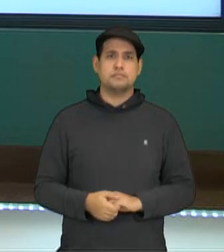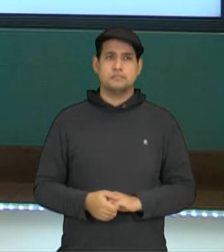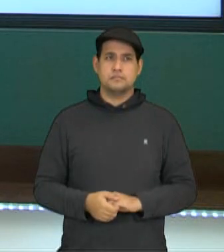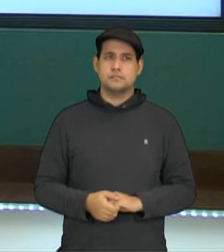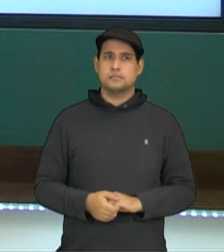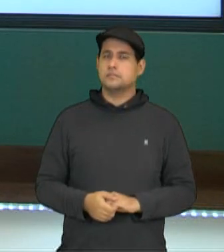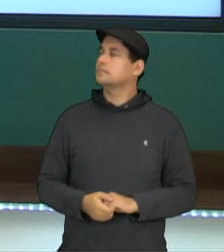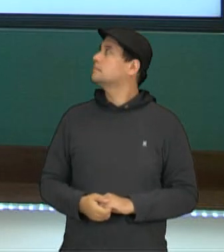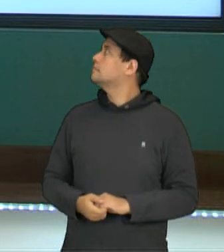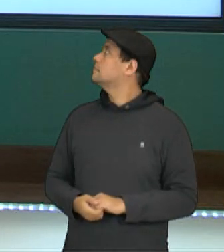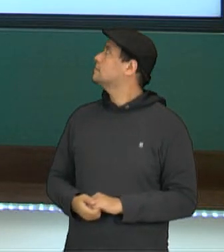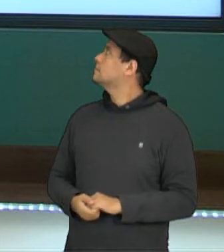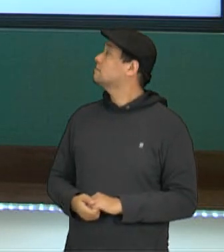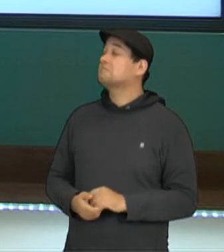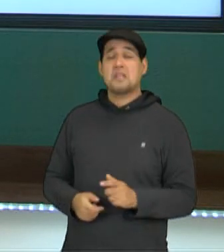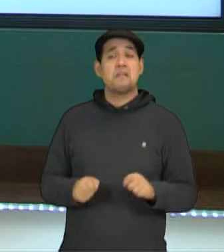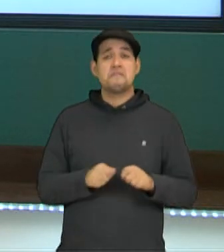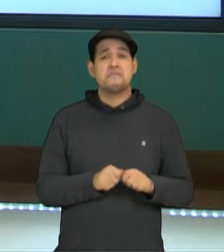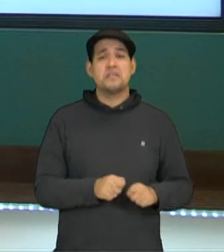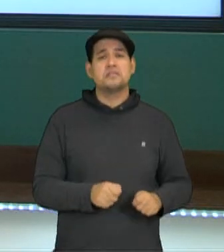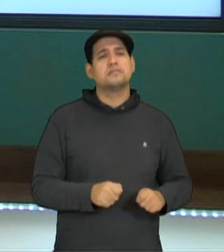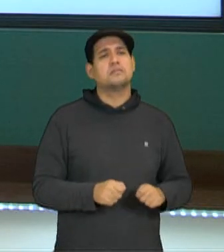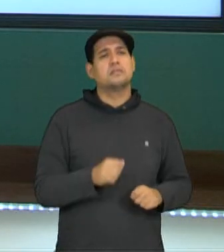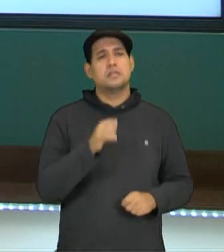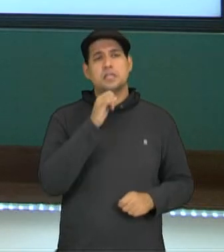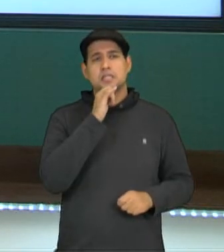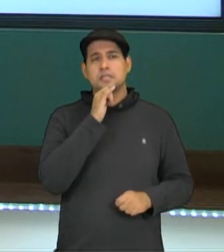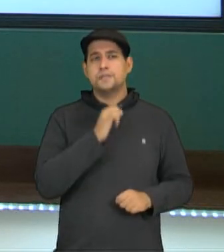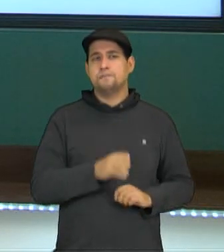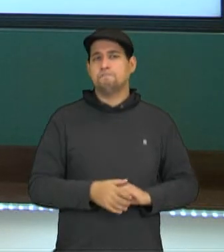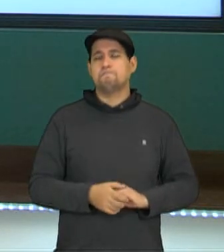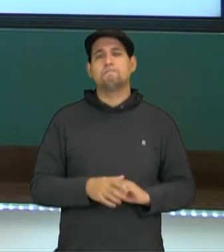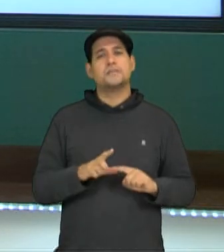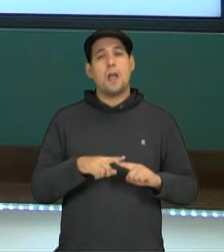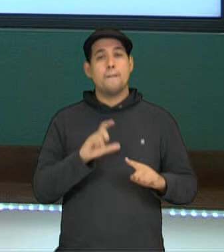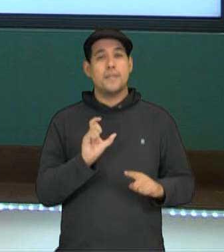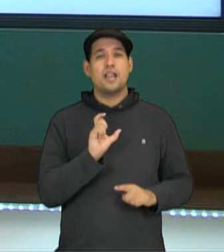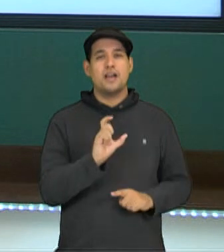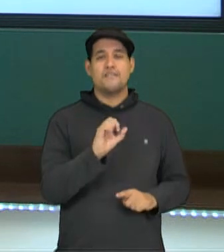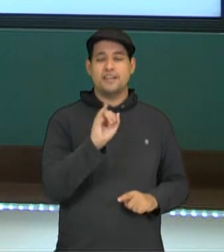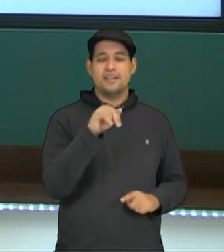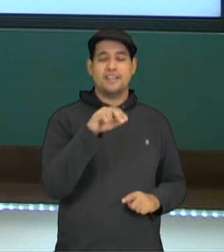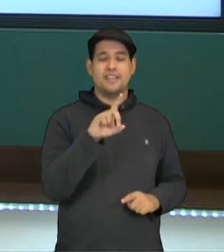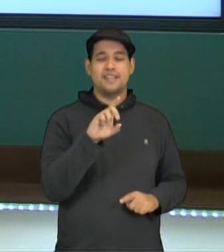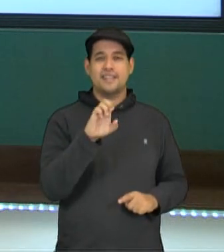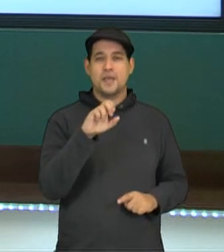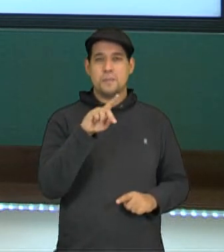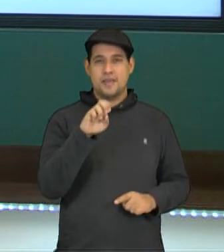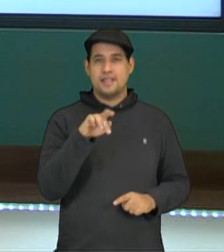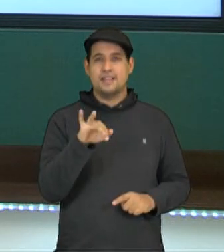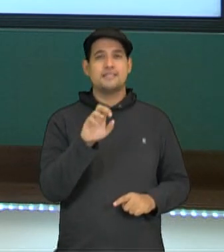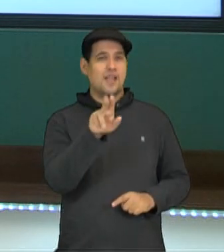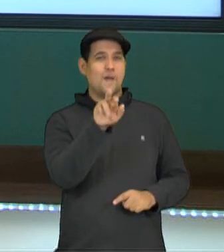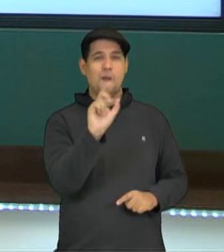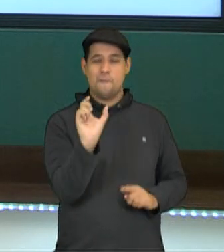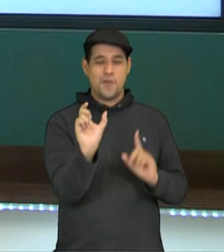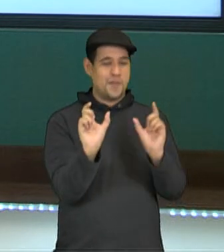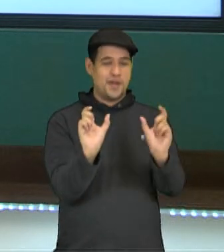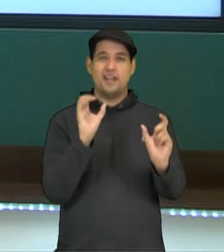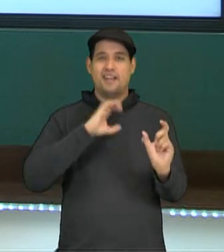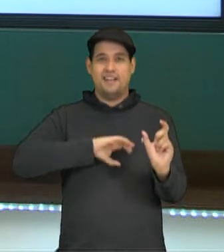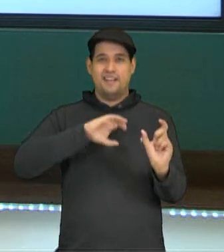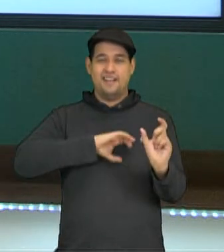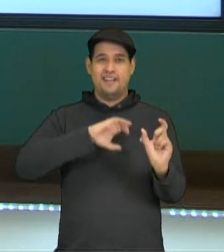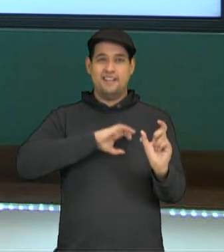that's what I did. E foi o que ela fez. I am completely independent. Aqui, ó, palavras cognatas, né? And I don't depend